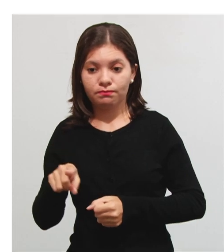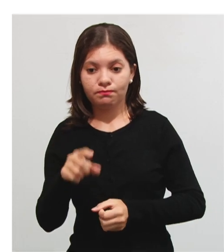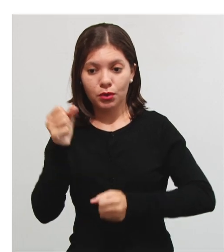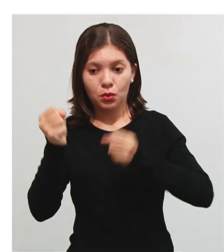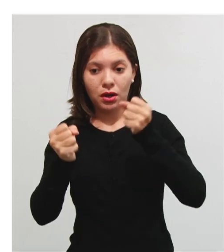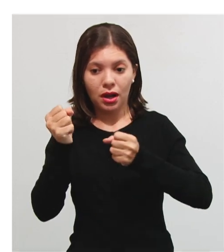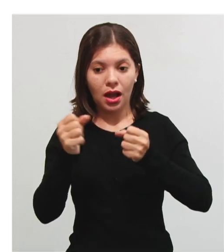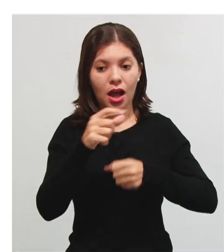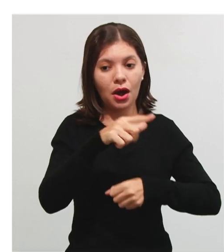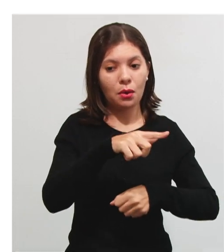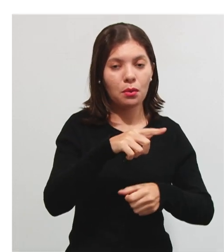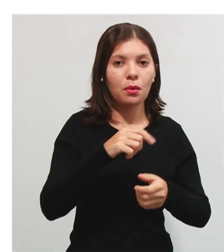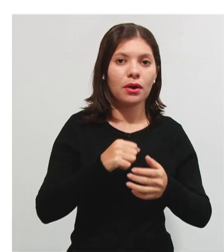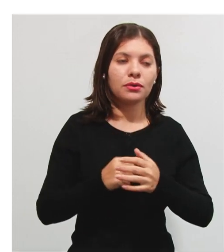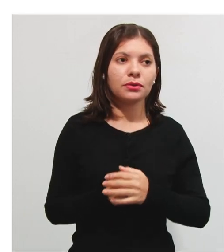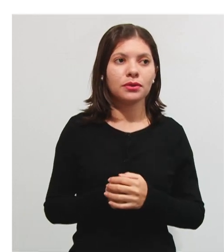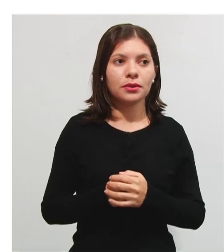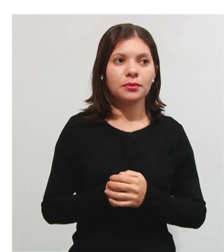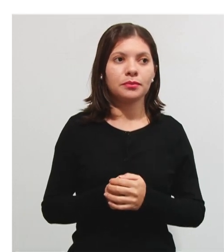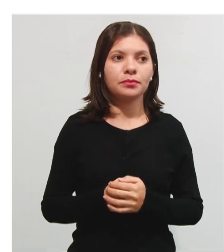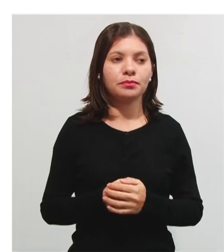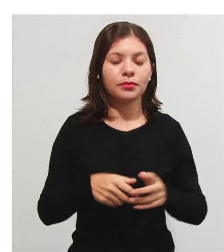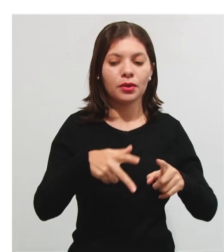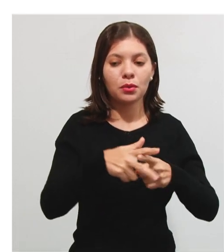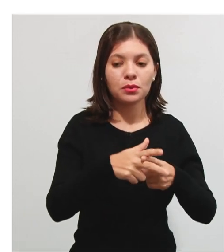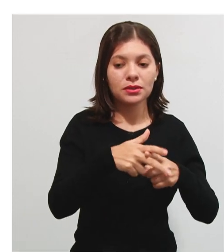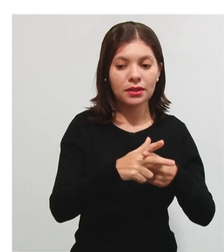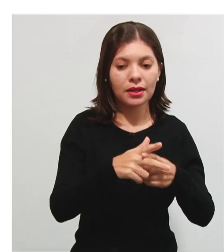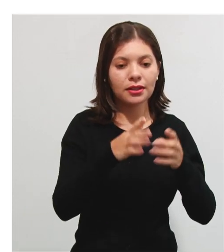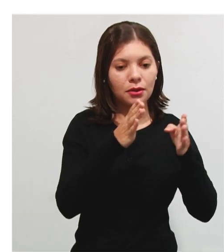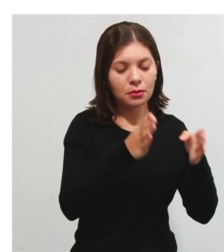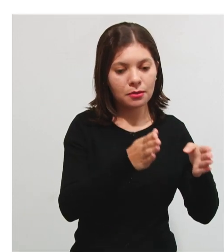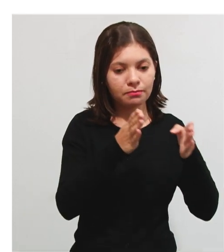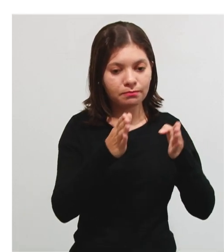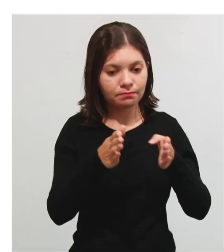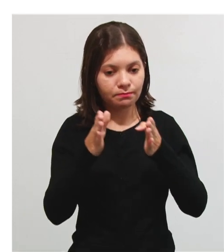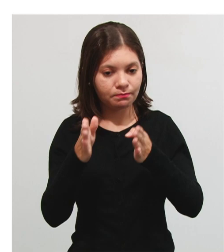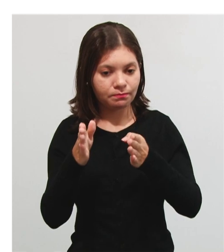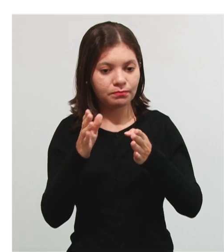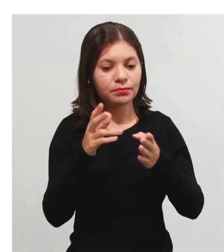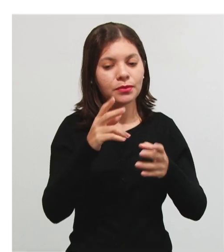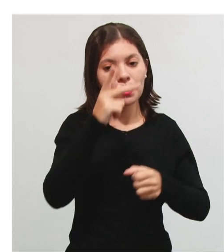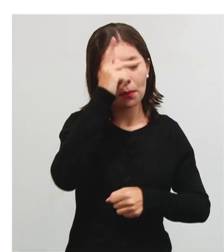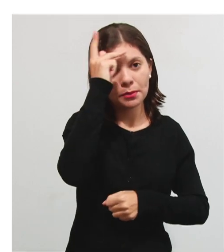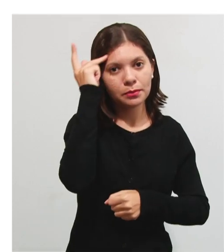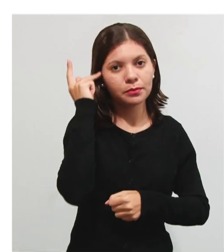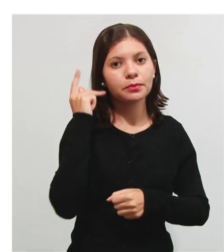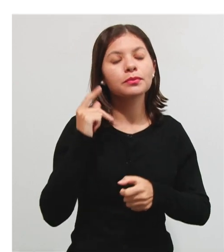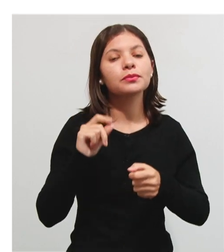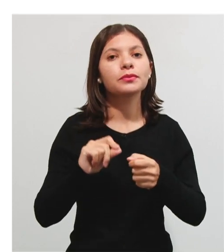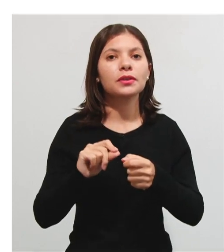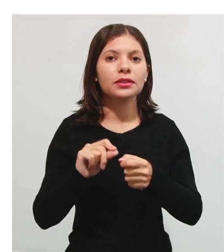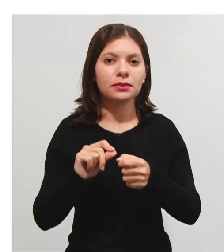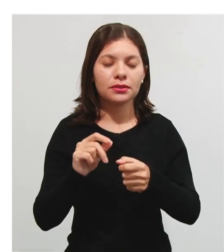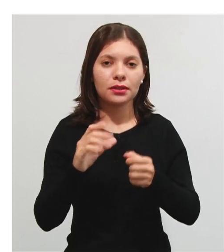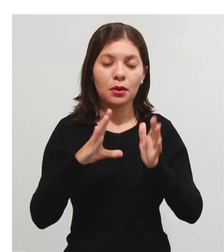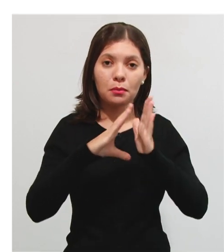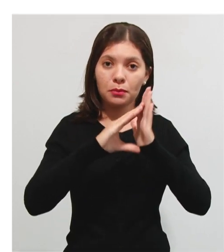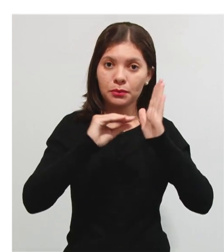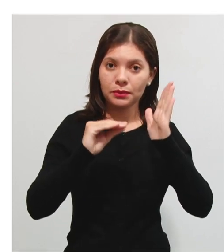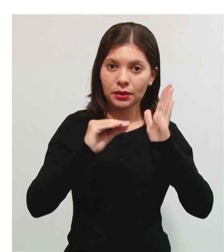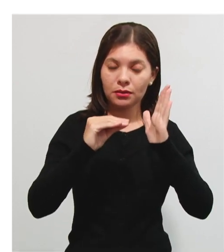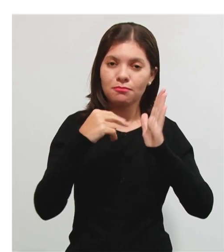o vidro, há quem aplique o parafuso. Então, cada etapa alguém faz. Esse foi o modelo um pouco desenhado pelo